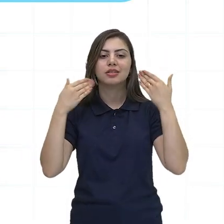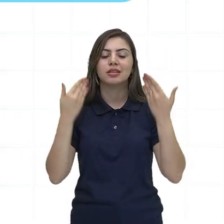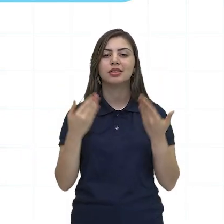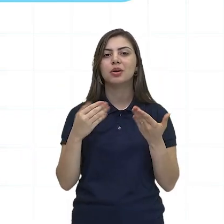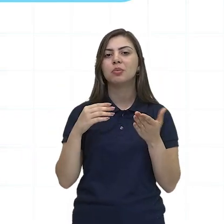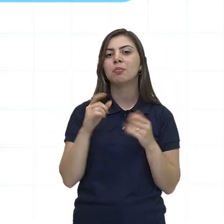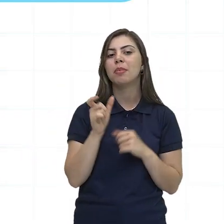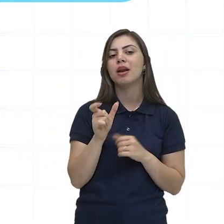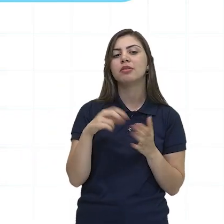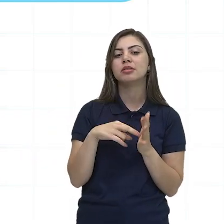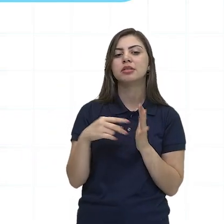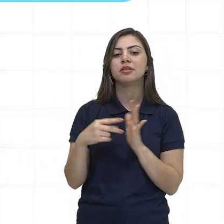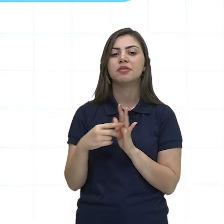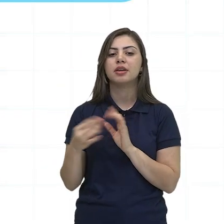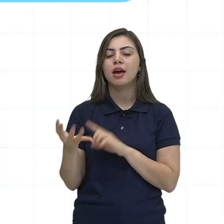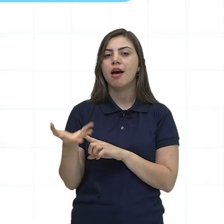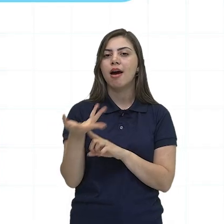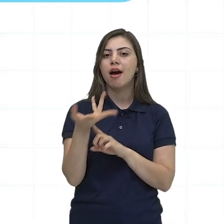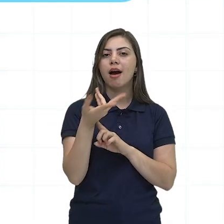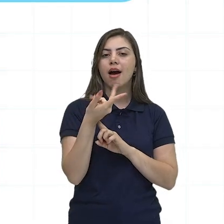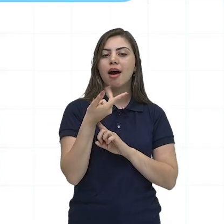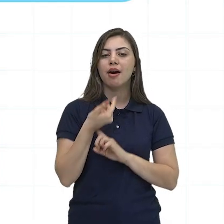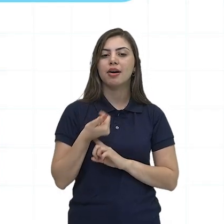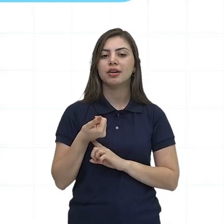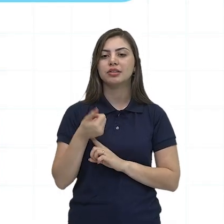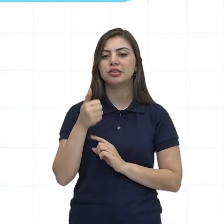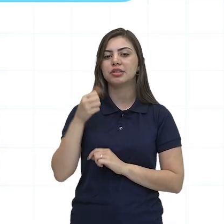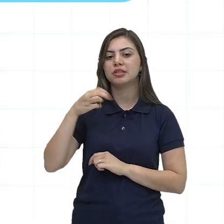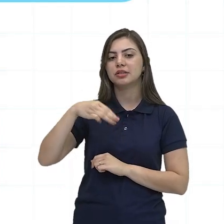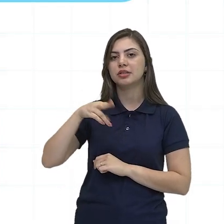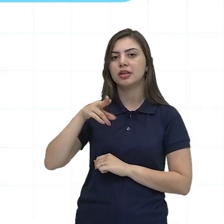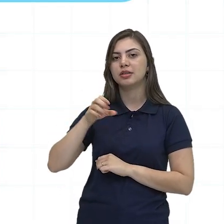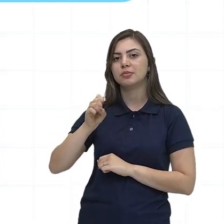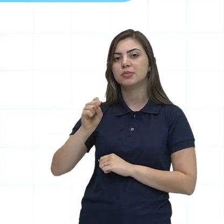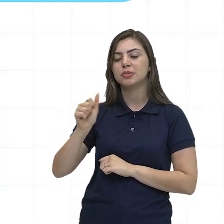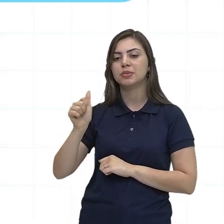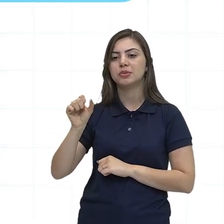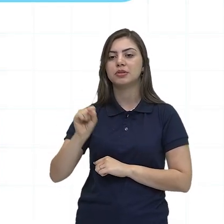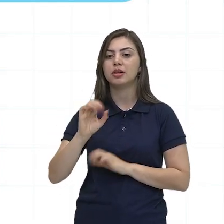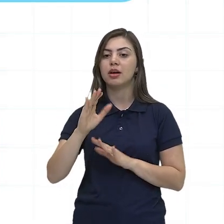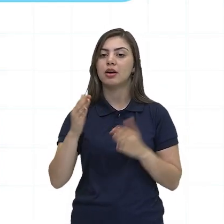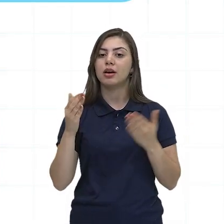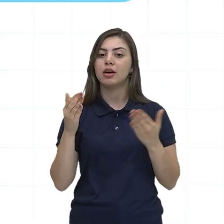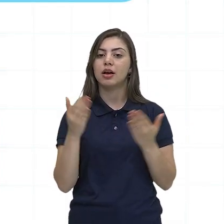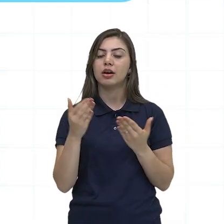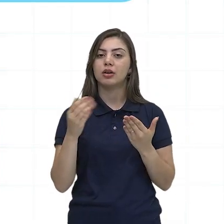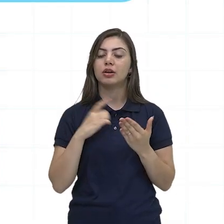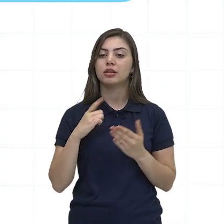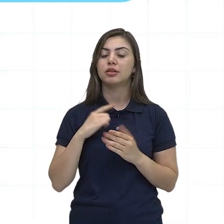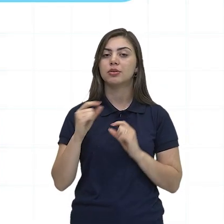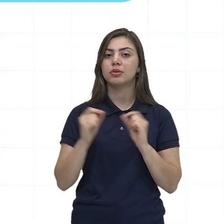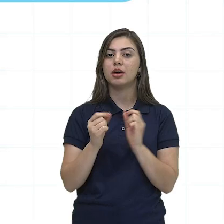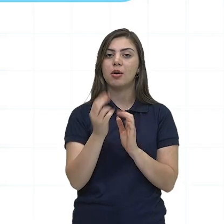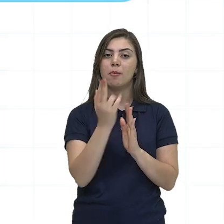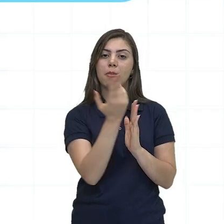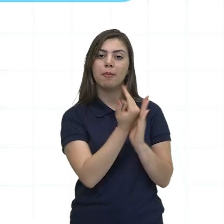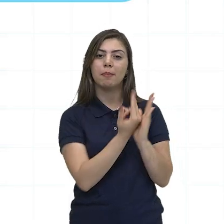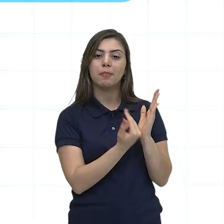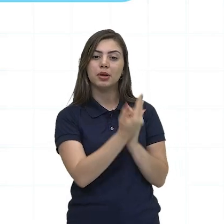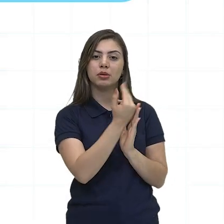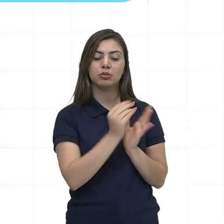a arte das musas. A gente tem aí a imagem de uma pintura num vaso grego, que ele